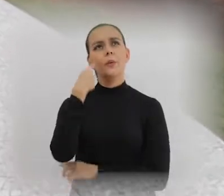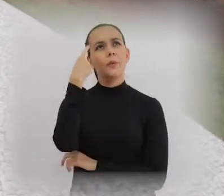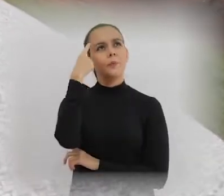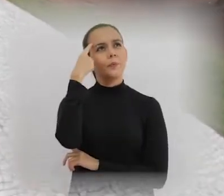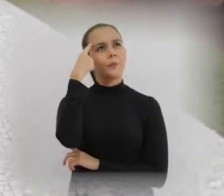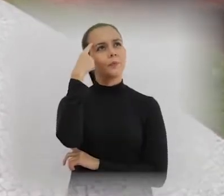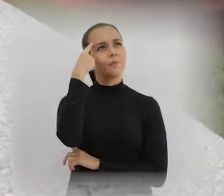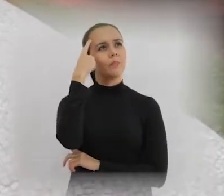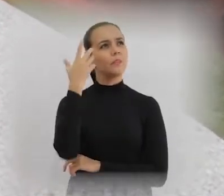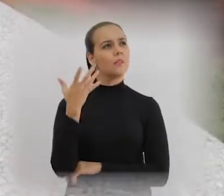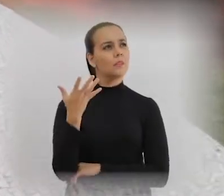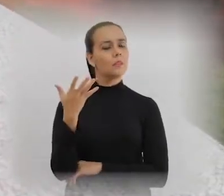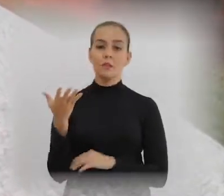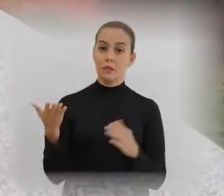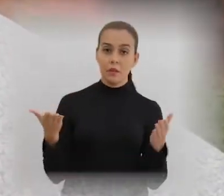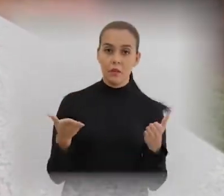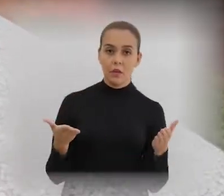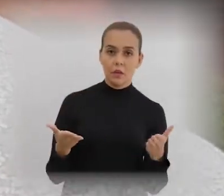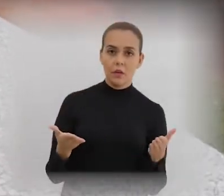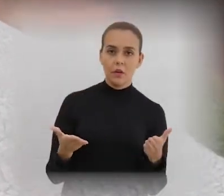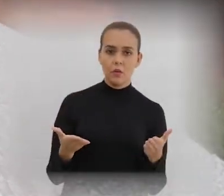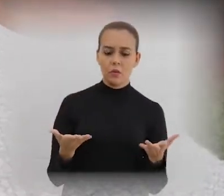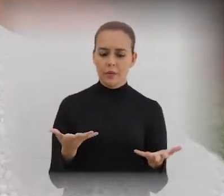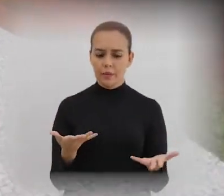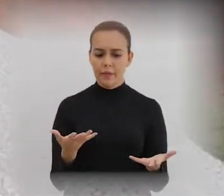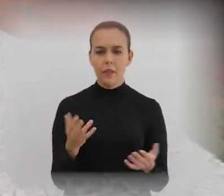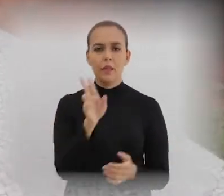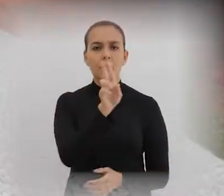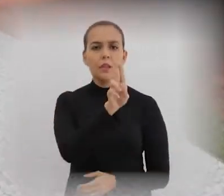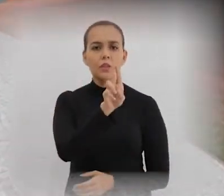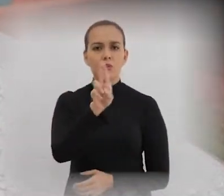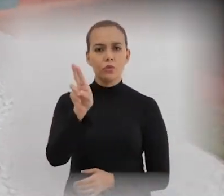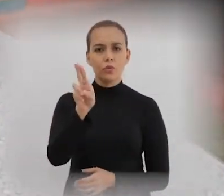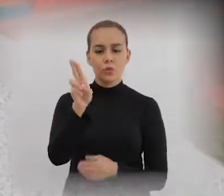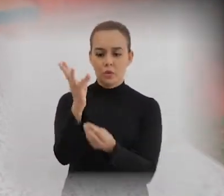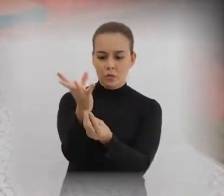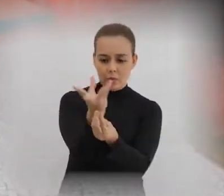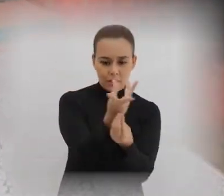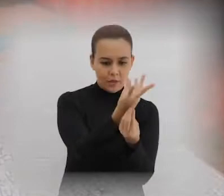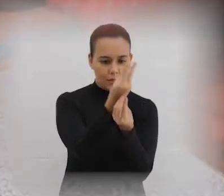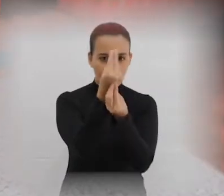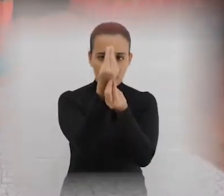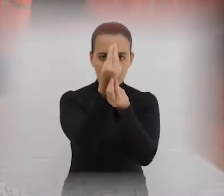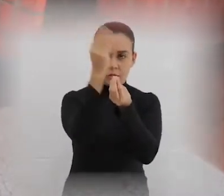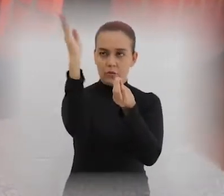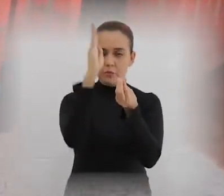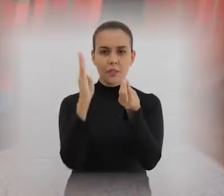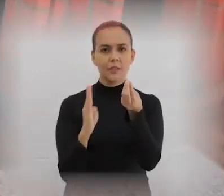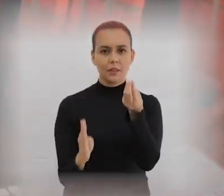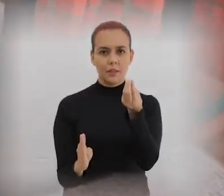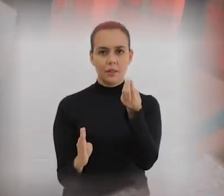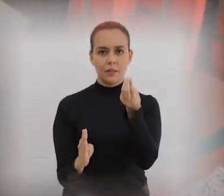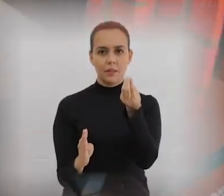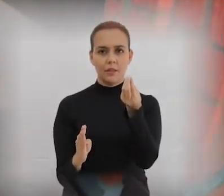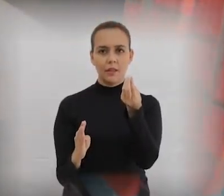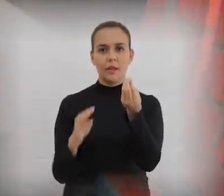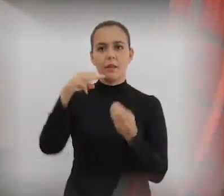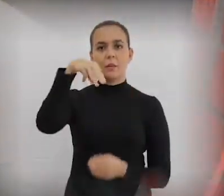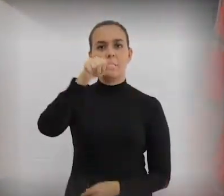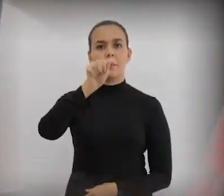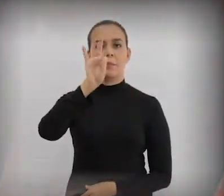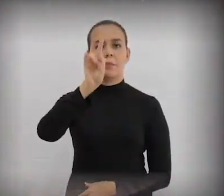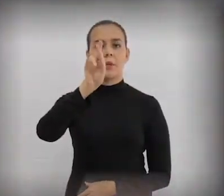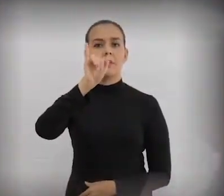pensando aqui, num primeiro momento, o que a gente chama de arte brasileira, essa de matriz europeia. Essa